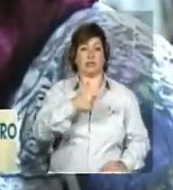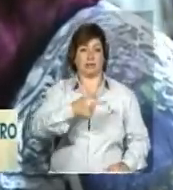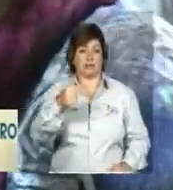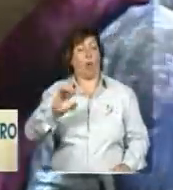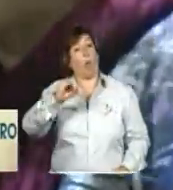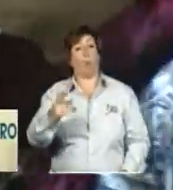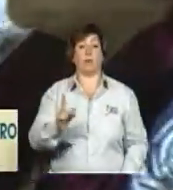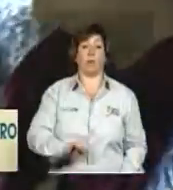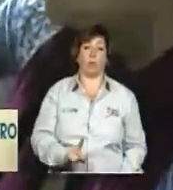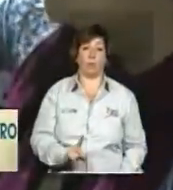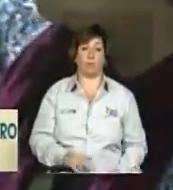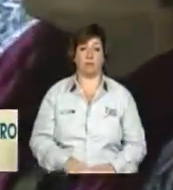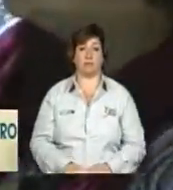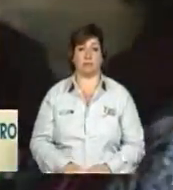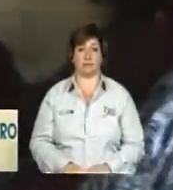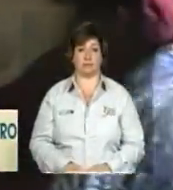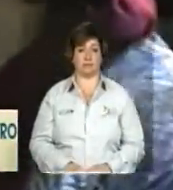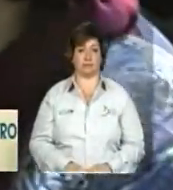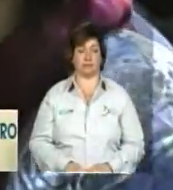ou não.